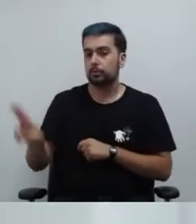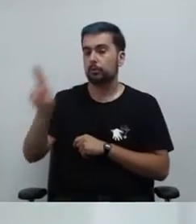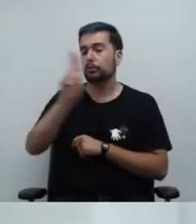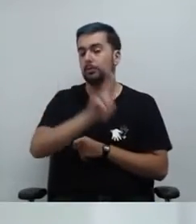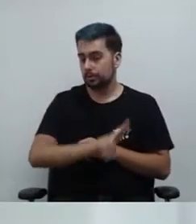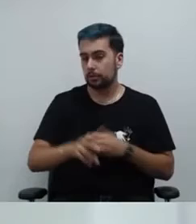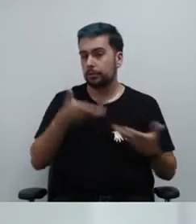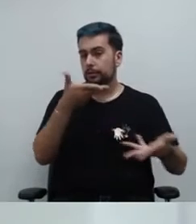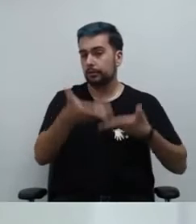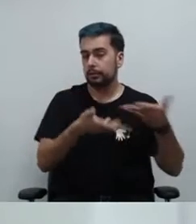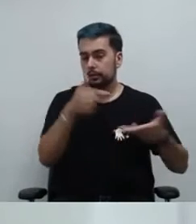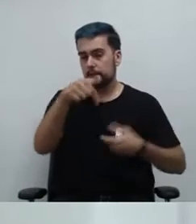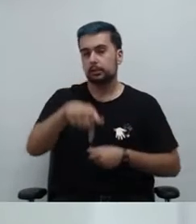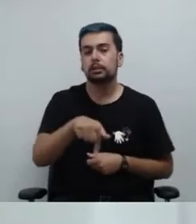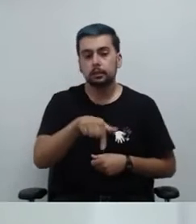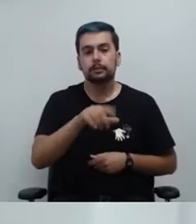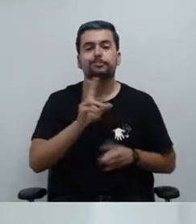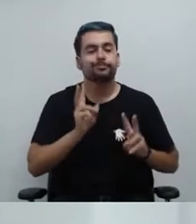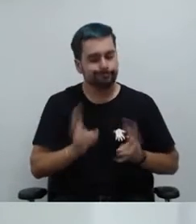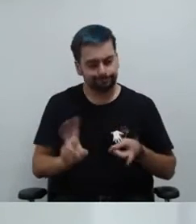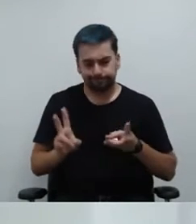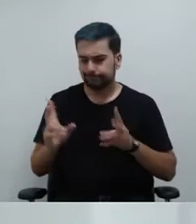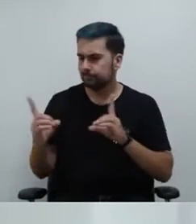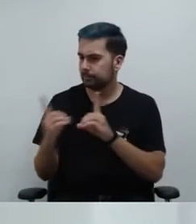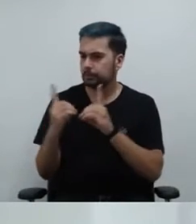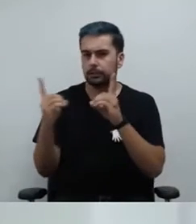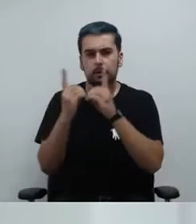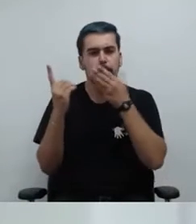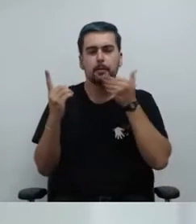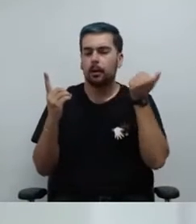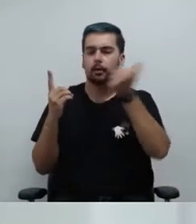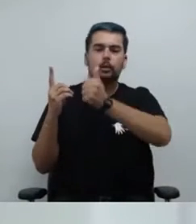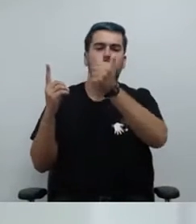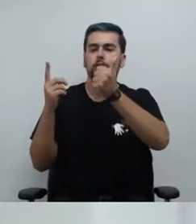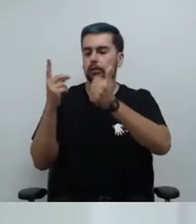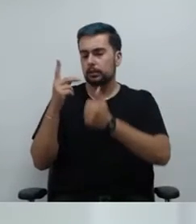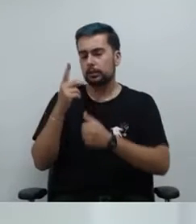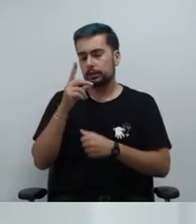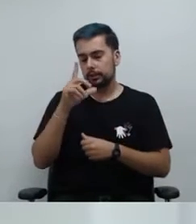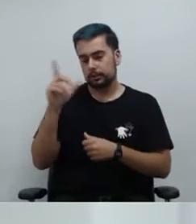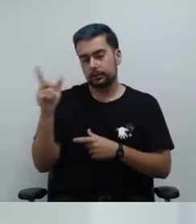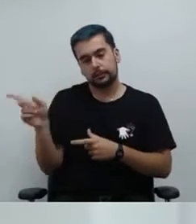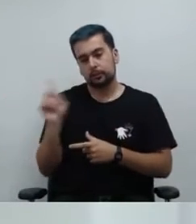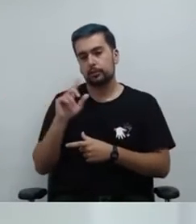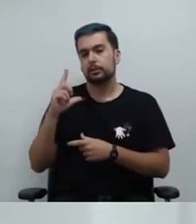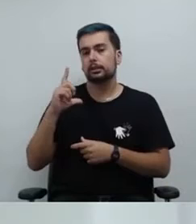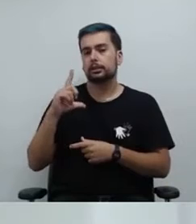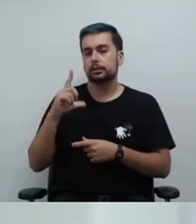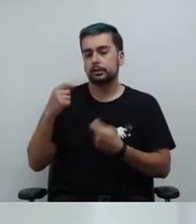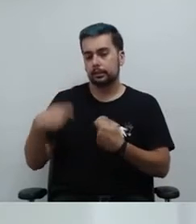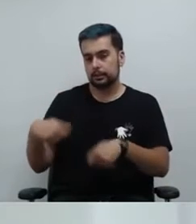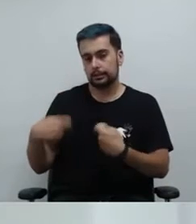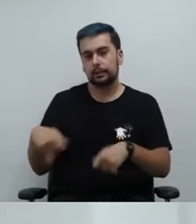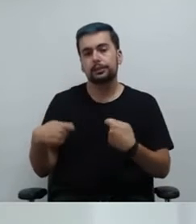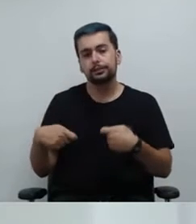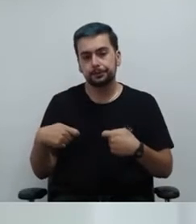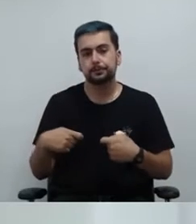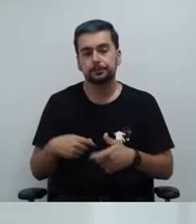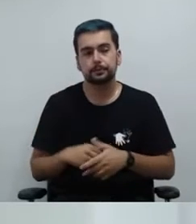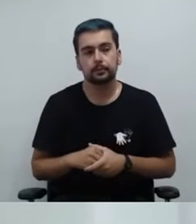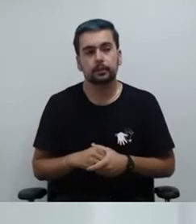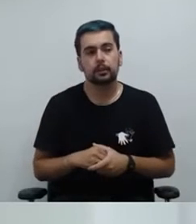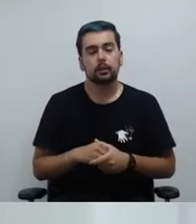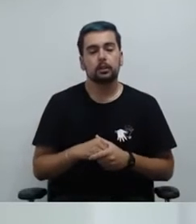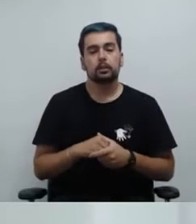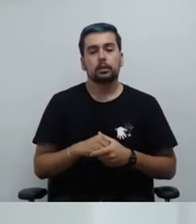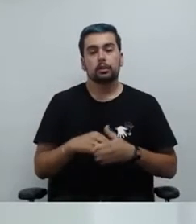Defensoria Pública será contemplada e melhor atendida em suas demandas. Enquanto expressão e instrumento do regime